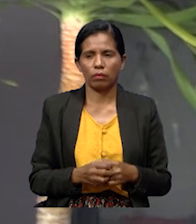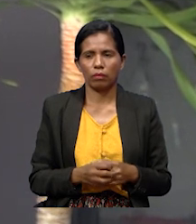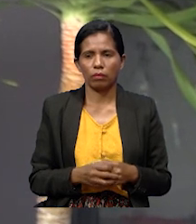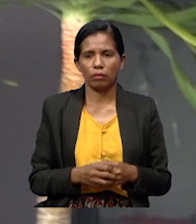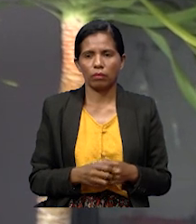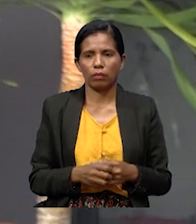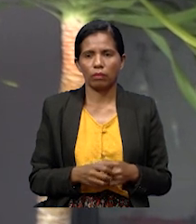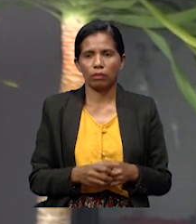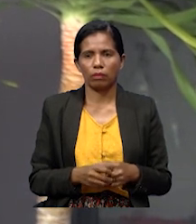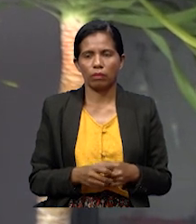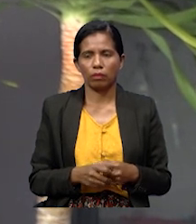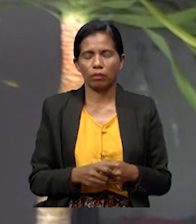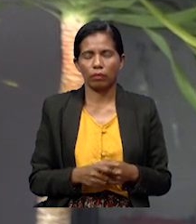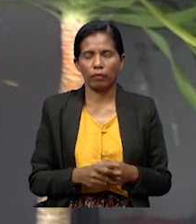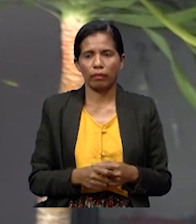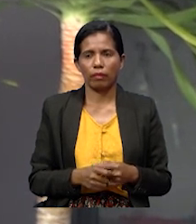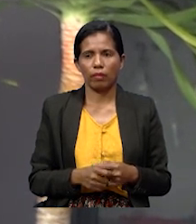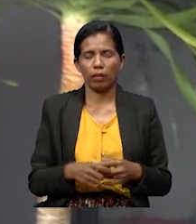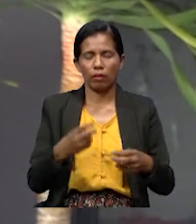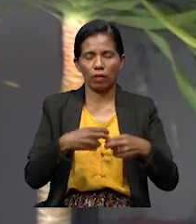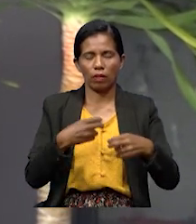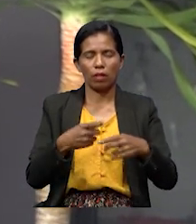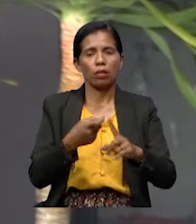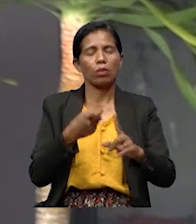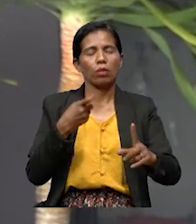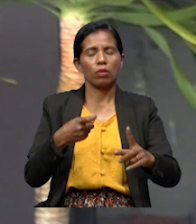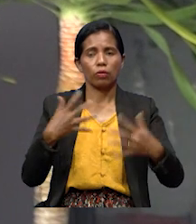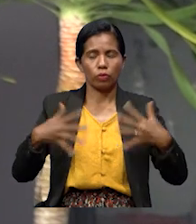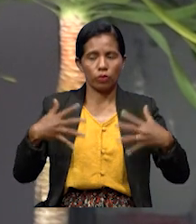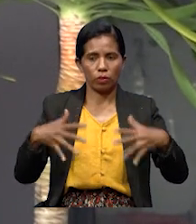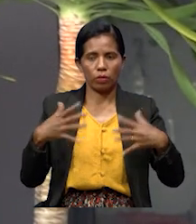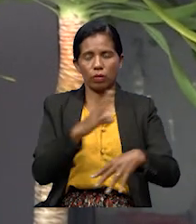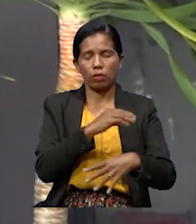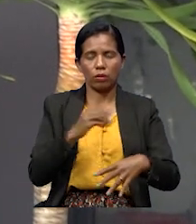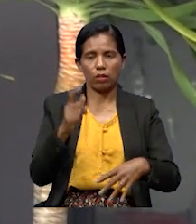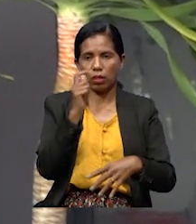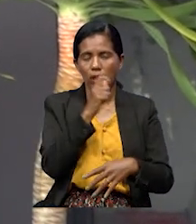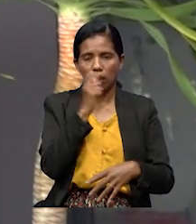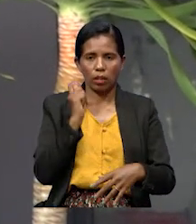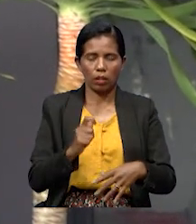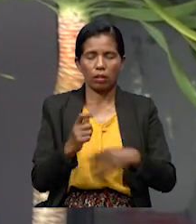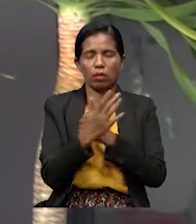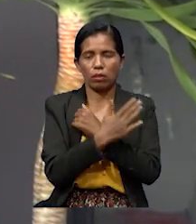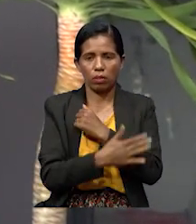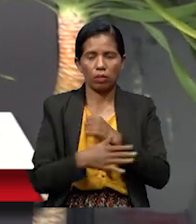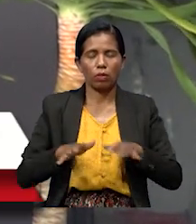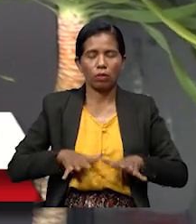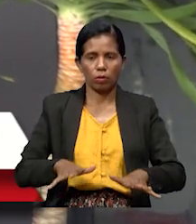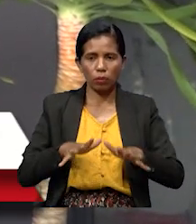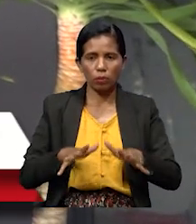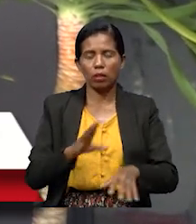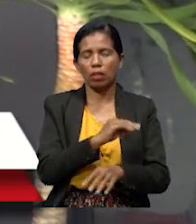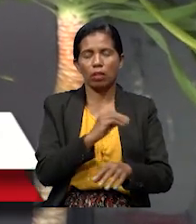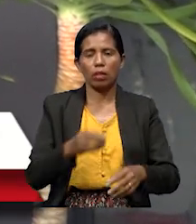private sector. Right? Impacto Rússia foi no conflito entre Ucrânia e Rússia, ninha afeta, ninha